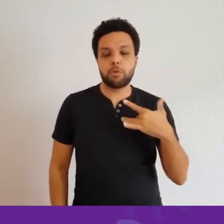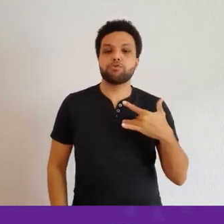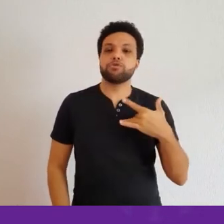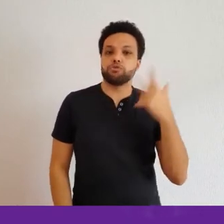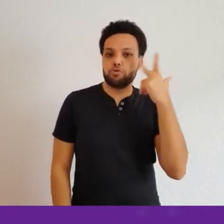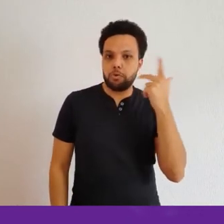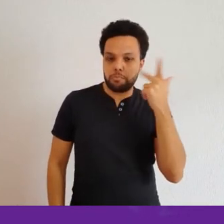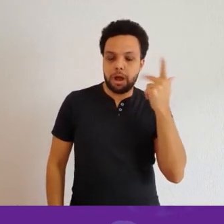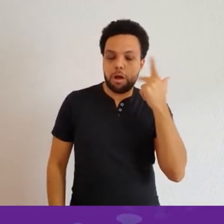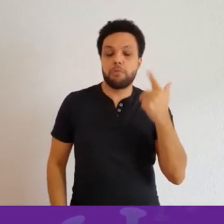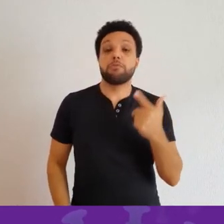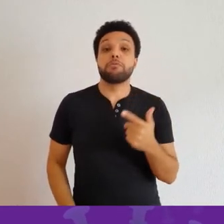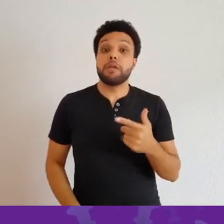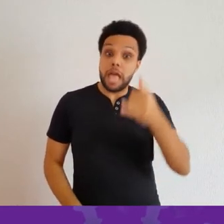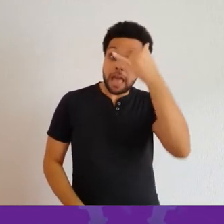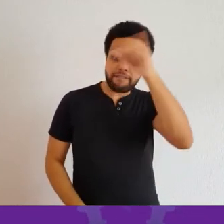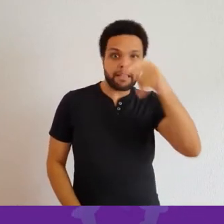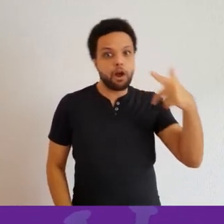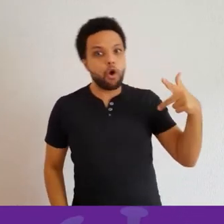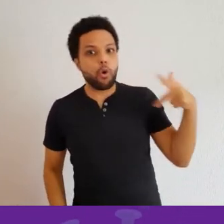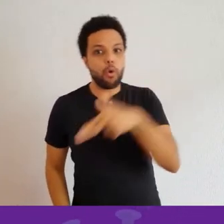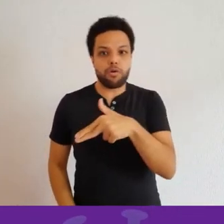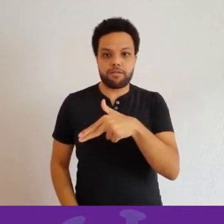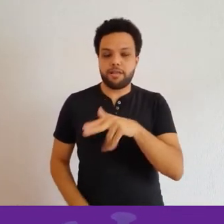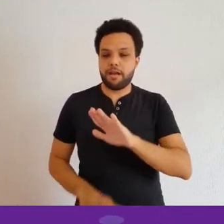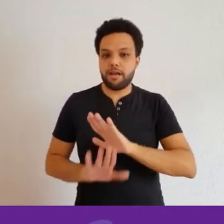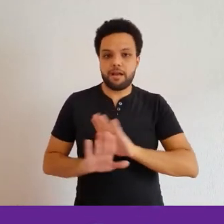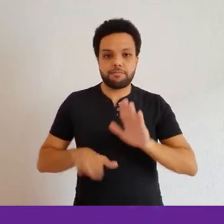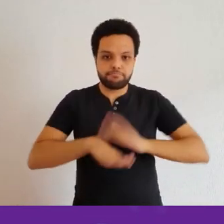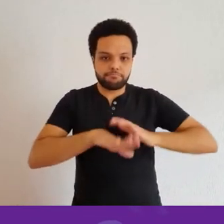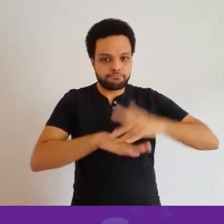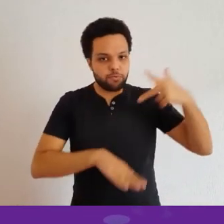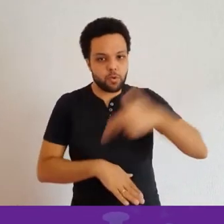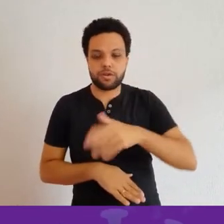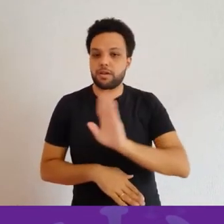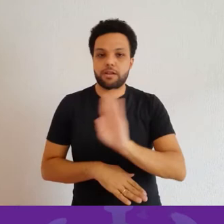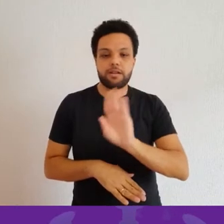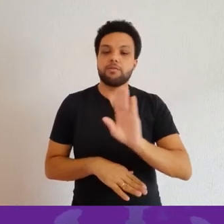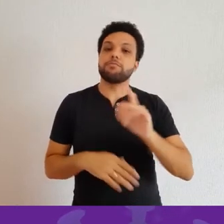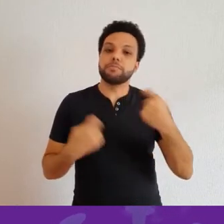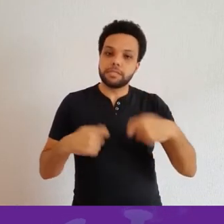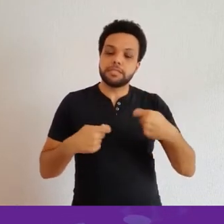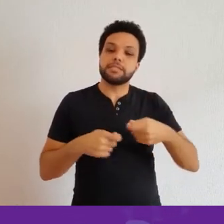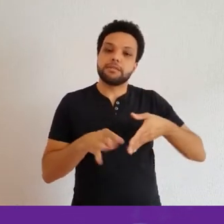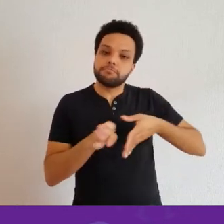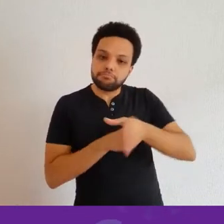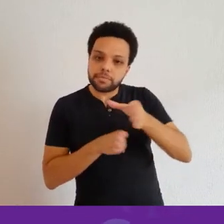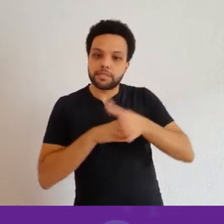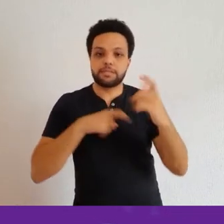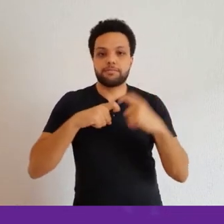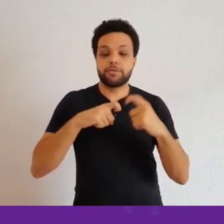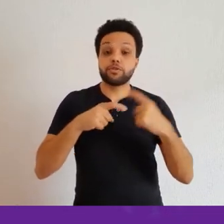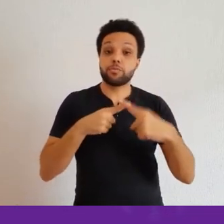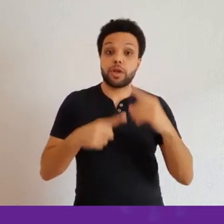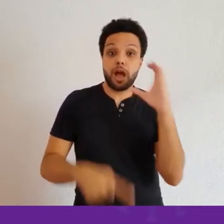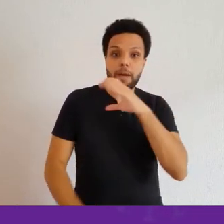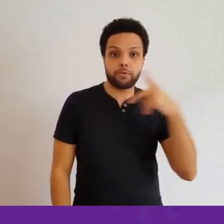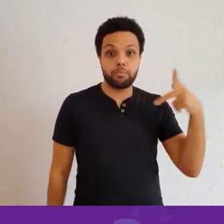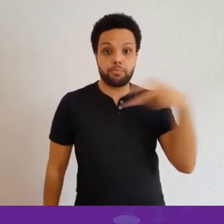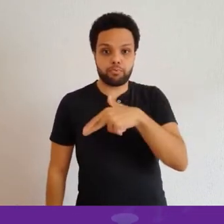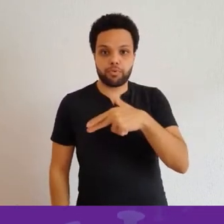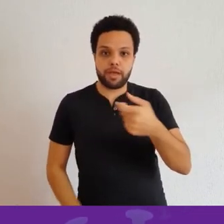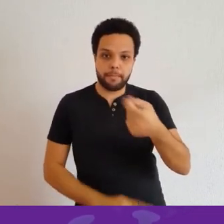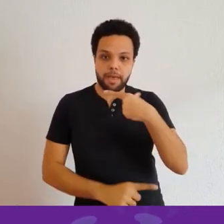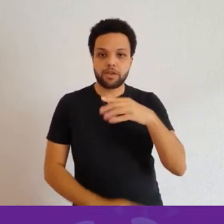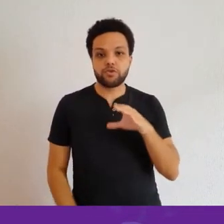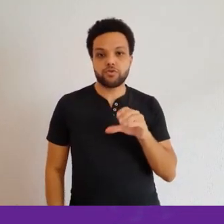normal é não é aconselhável que ela sustenta o uso do medicamento sem orientação médica porque a